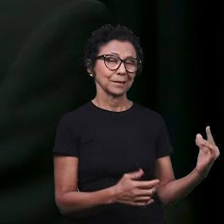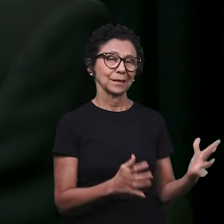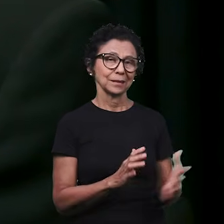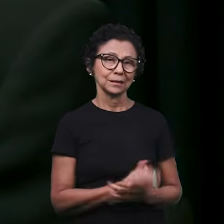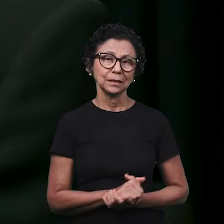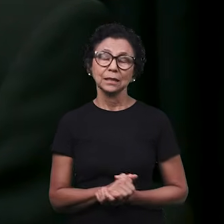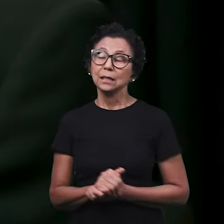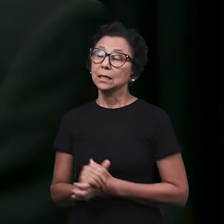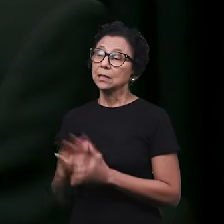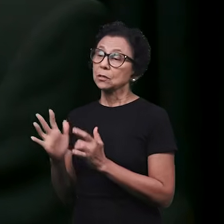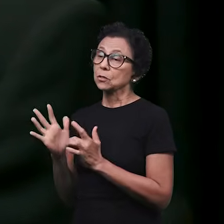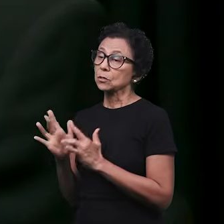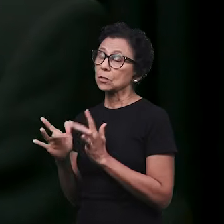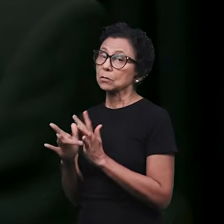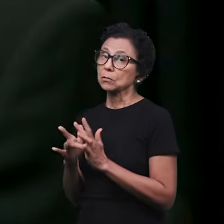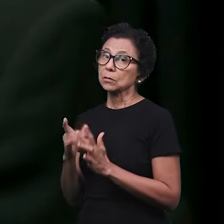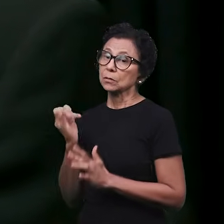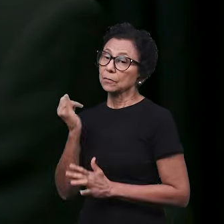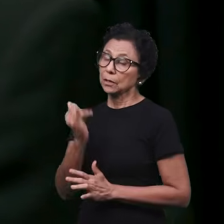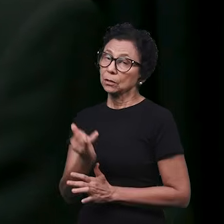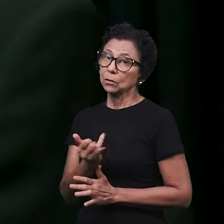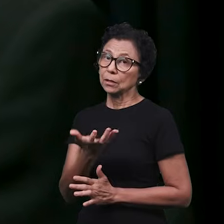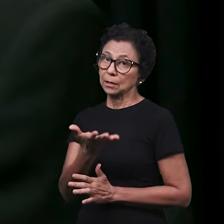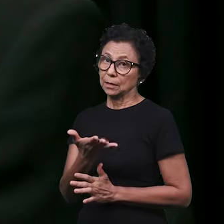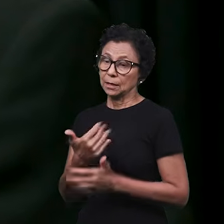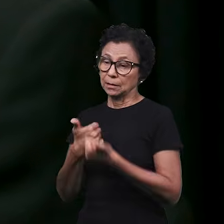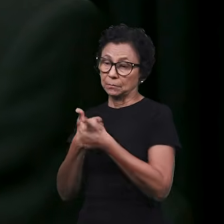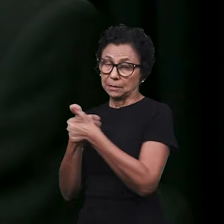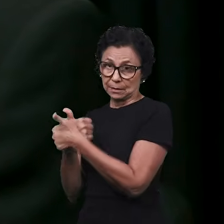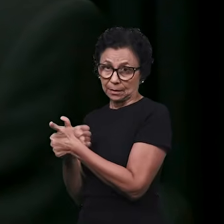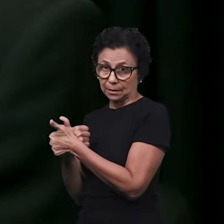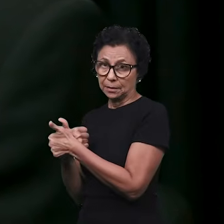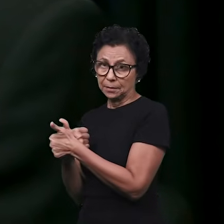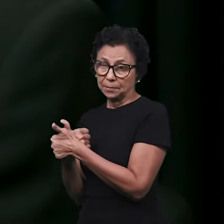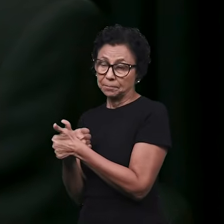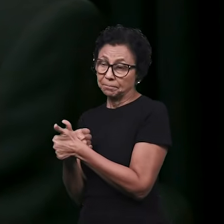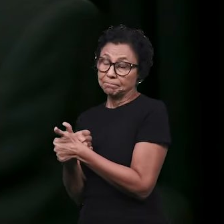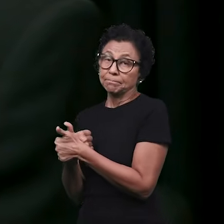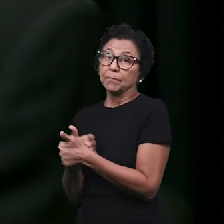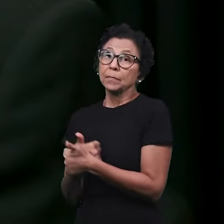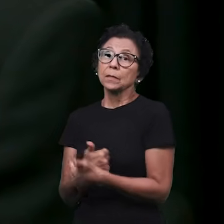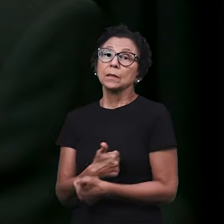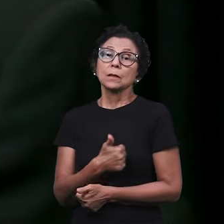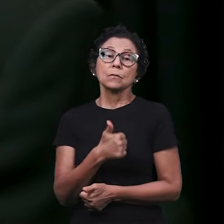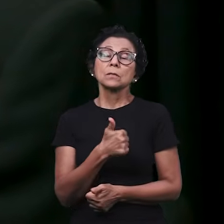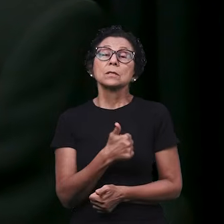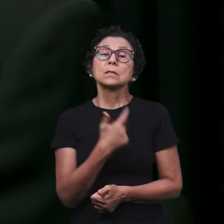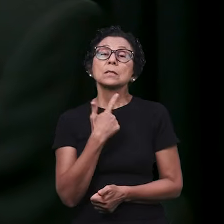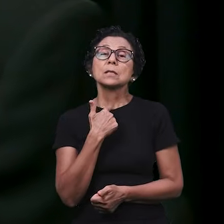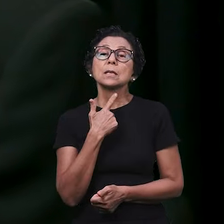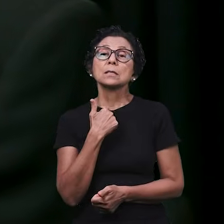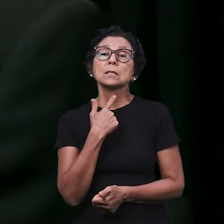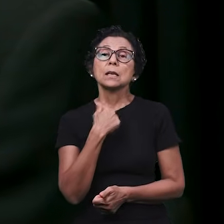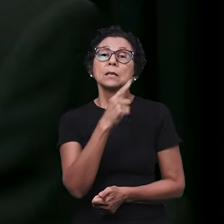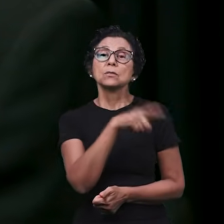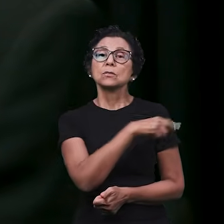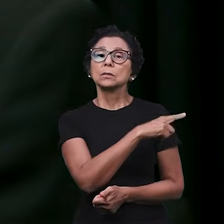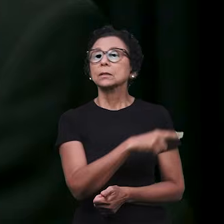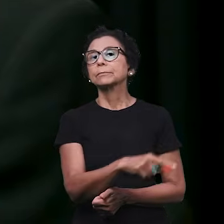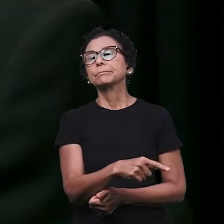renuncie a si mesmo. Então, o que é renunciar a si mesmo? É o seu desejo, é aquilo